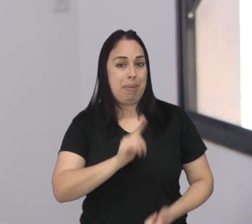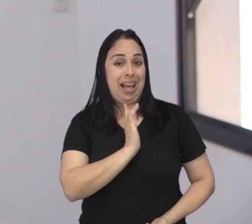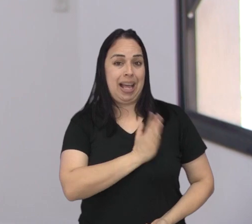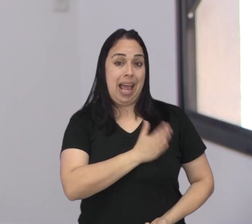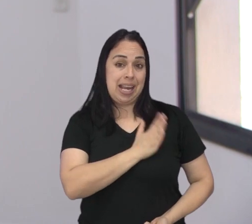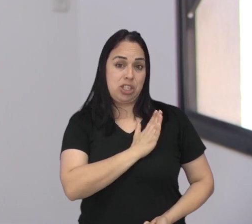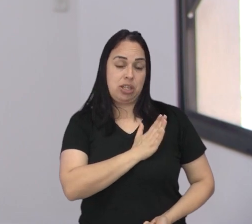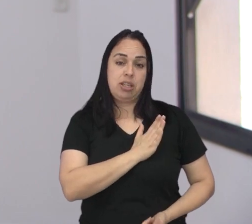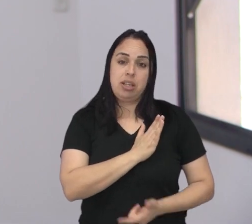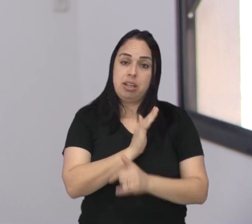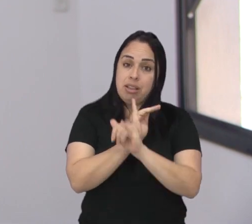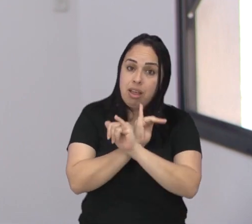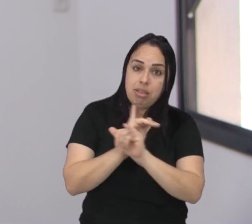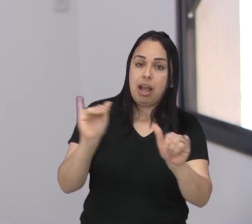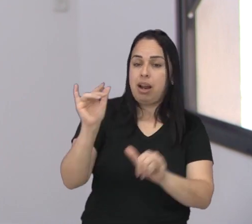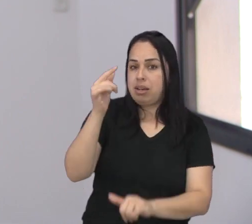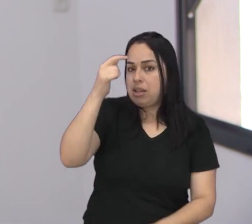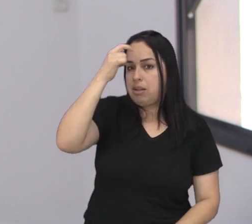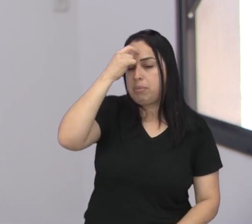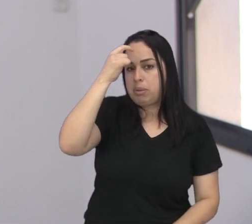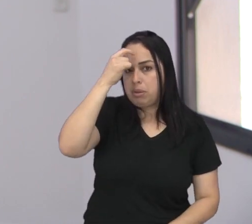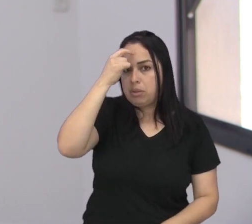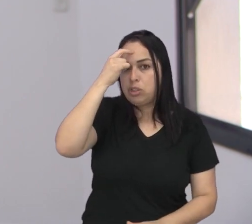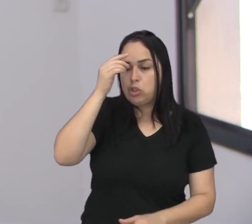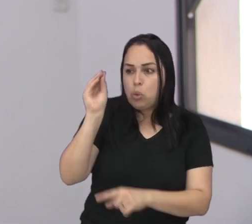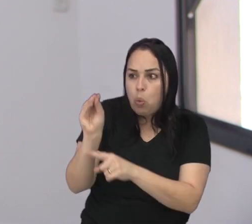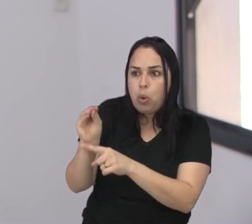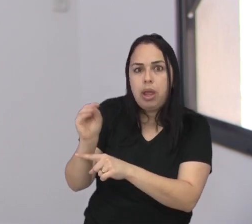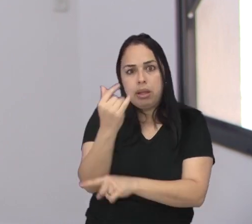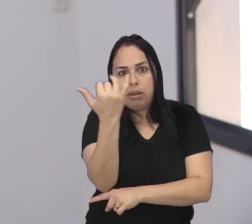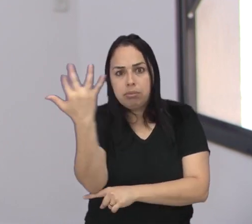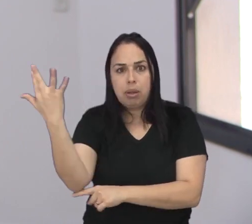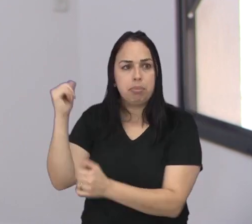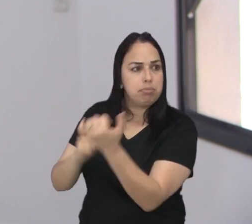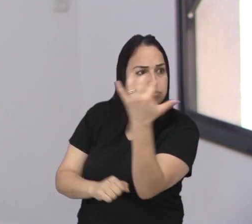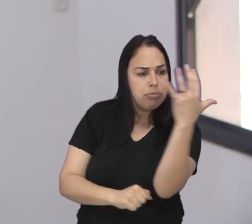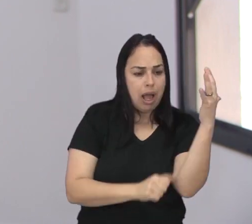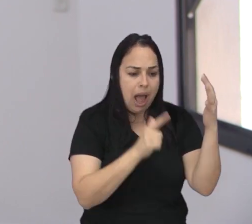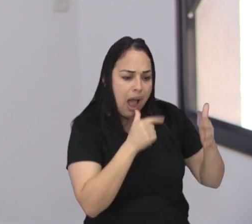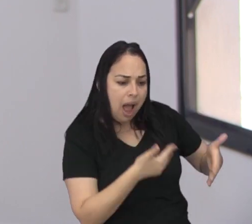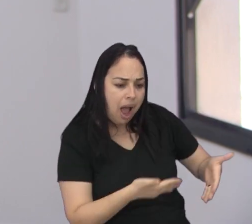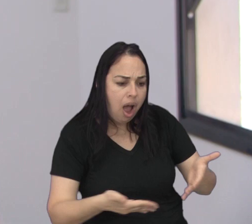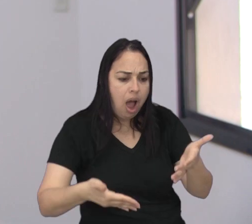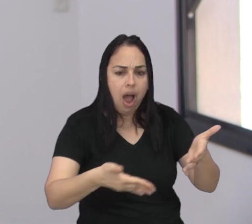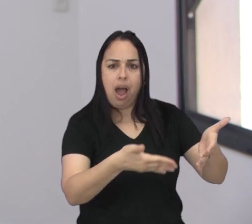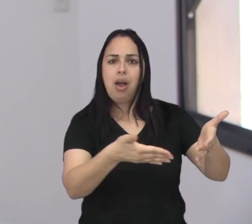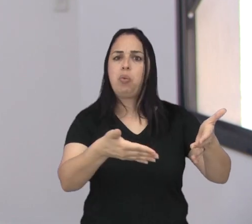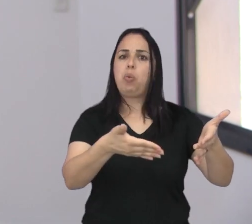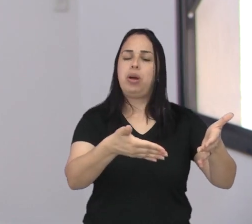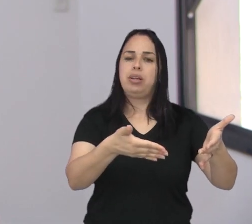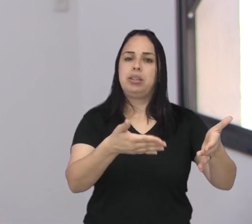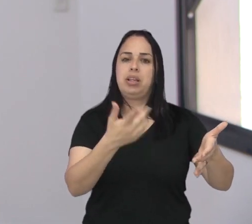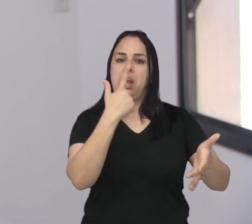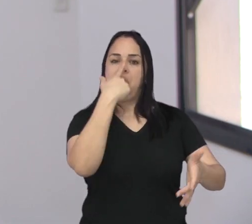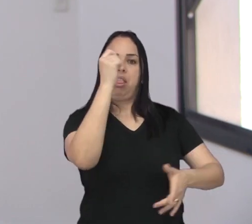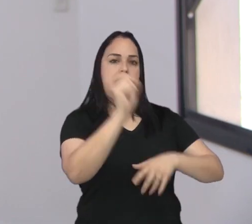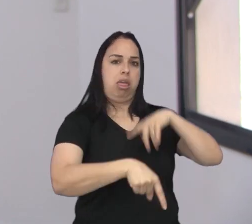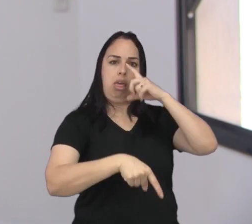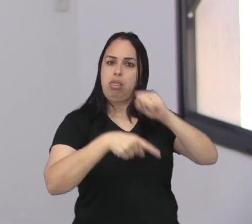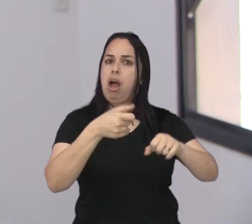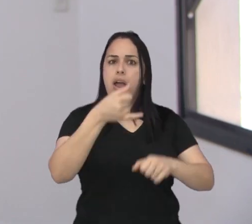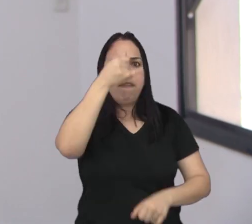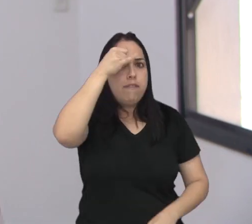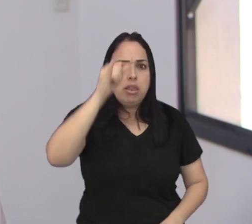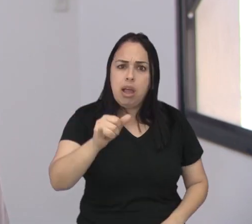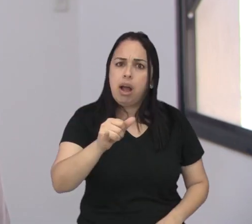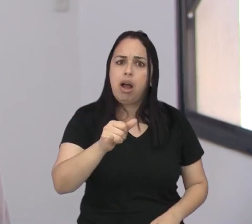cardíaco, e conscientizando as pessoas de preservar o meio ambiente, preservar os rios, as nascentes, não fazer